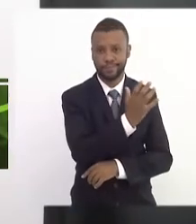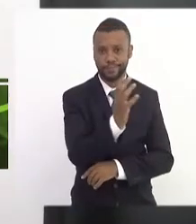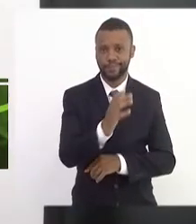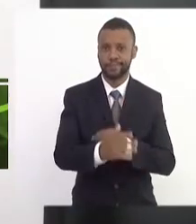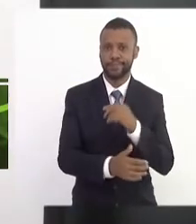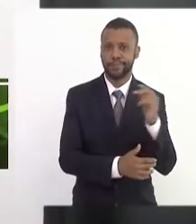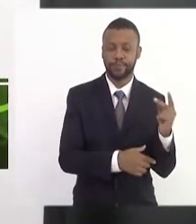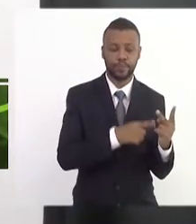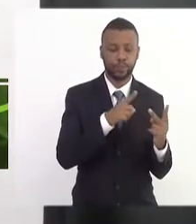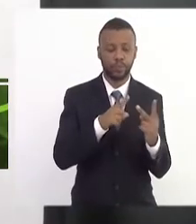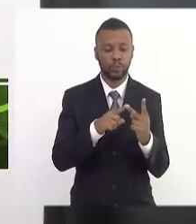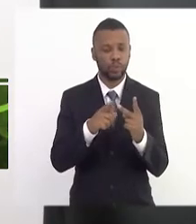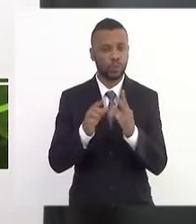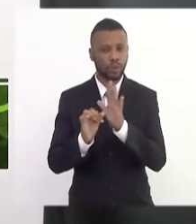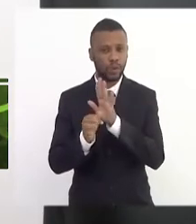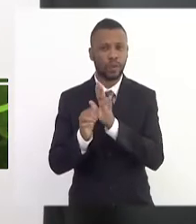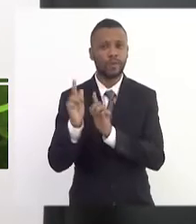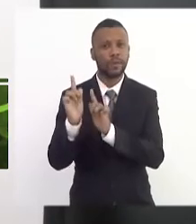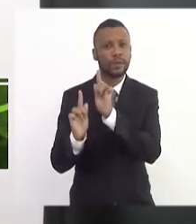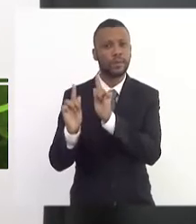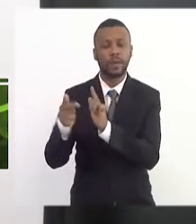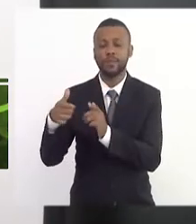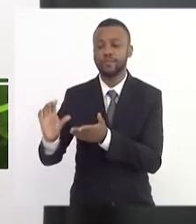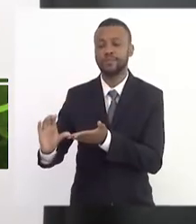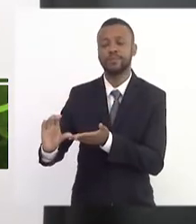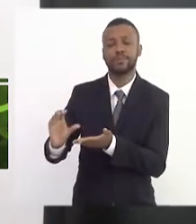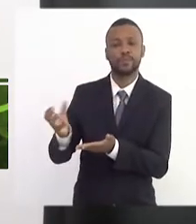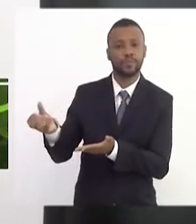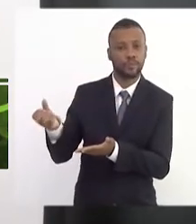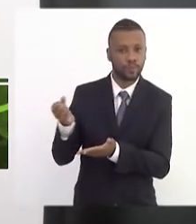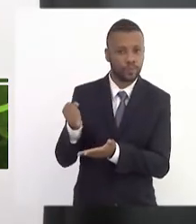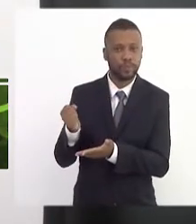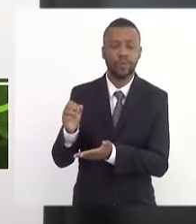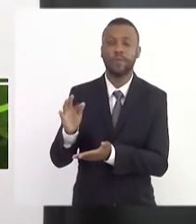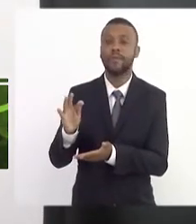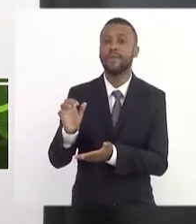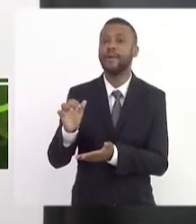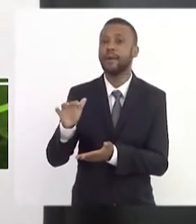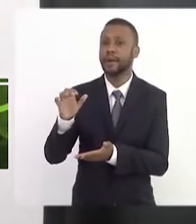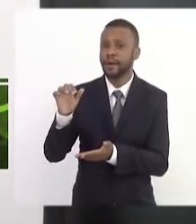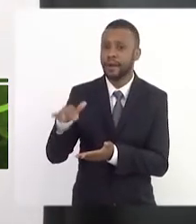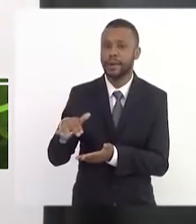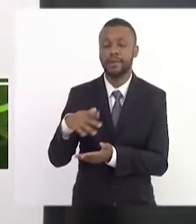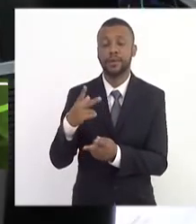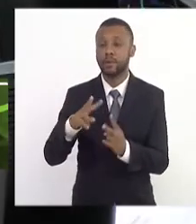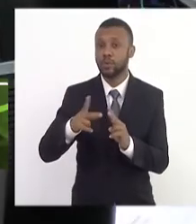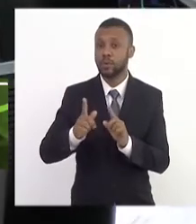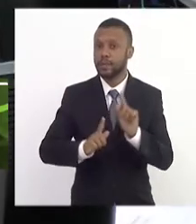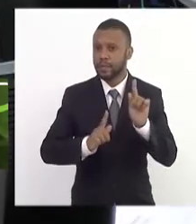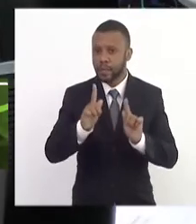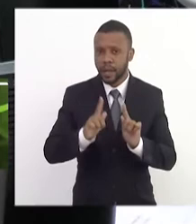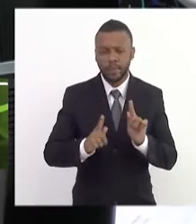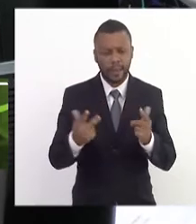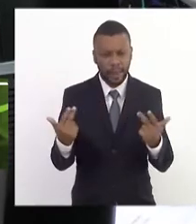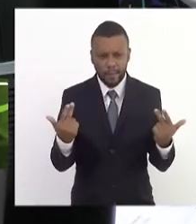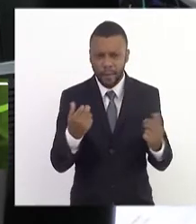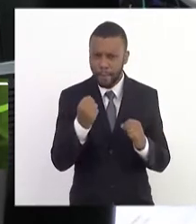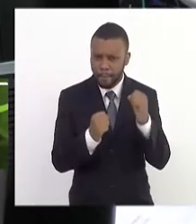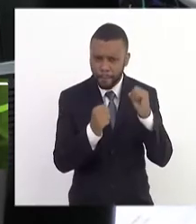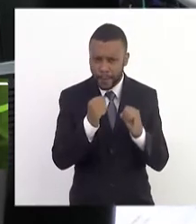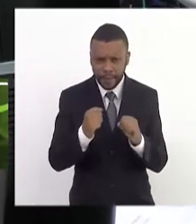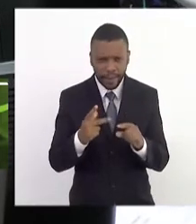licitado com recursos do FECAM. Então são duas licitações. Exatamente. E a mesma empresa ganhou as duas?